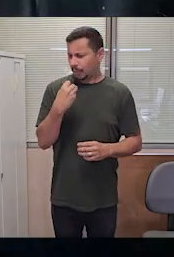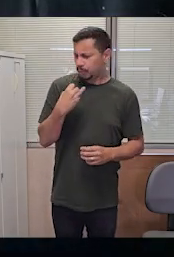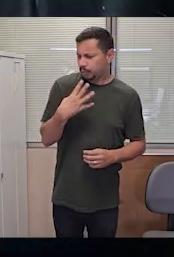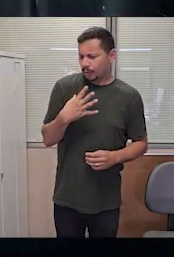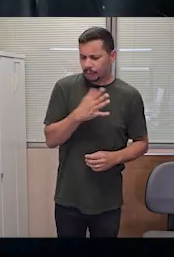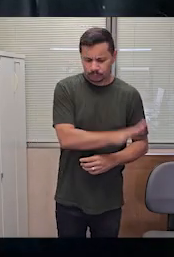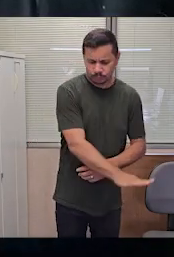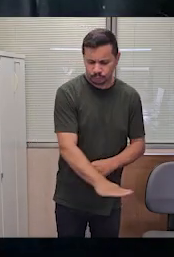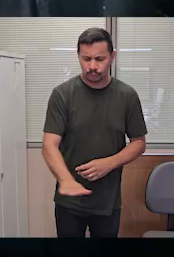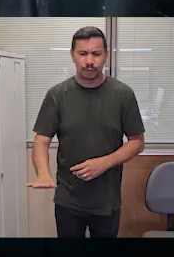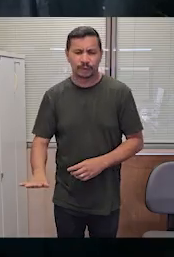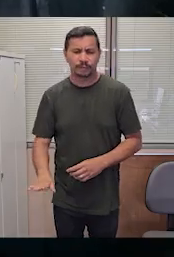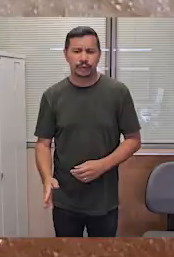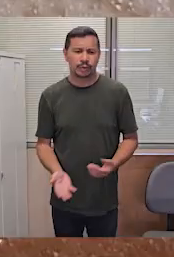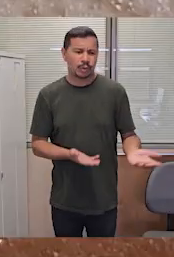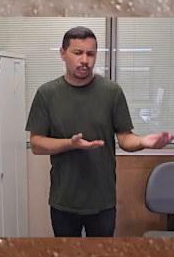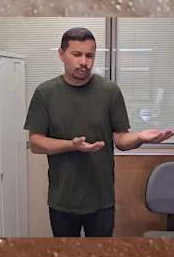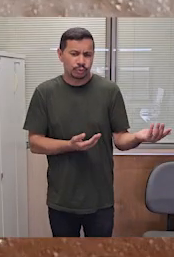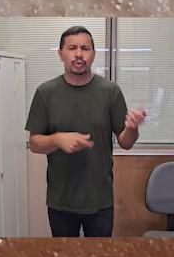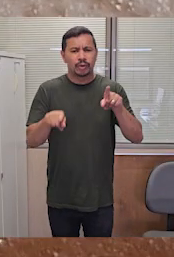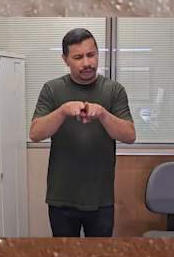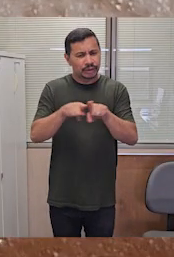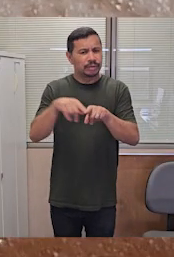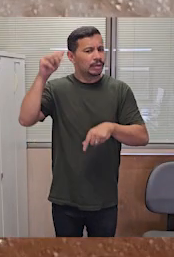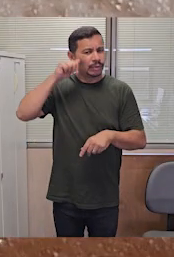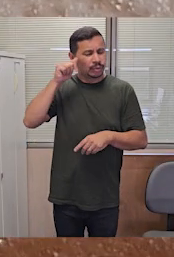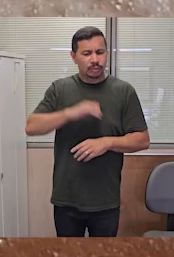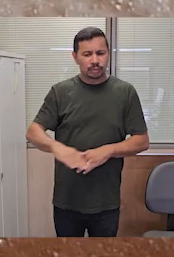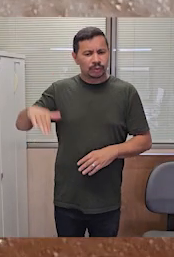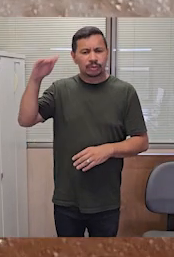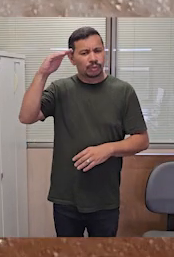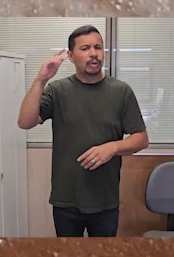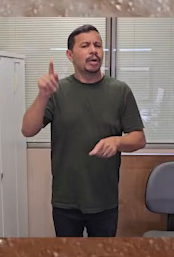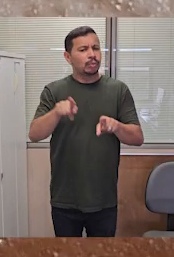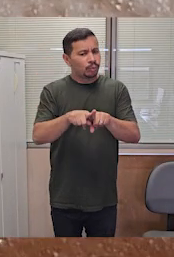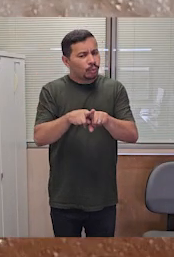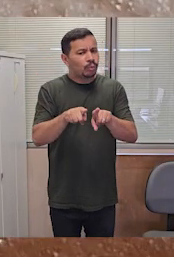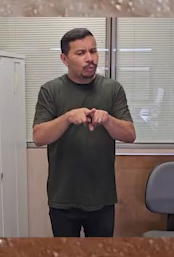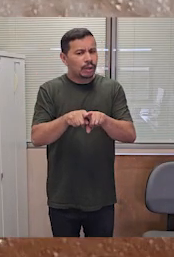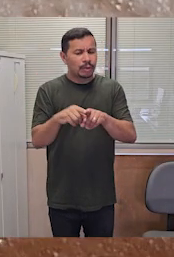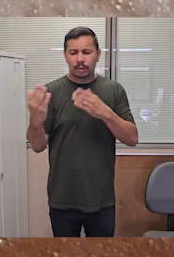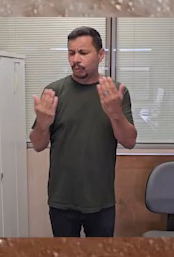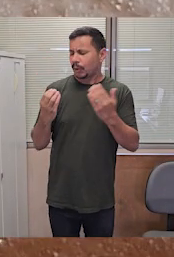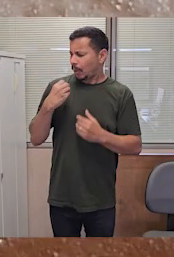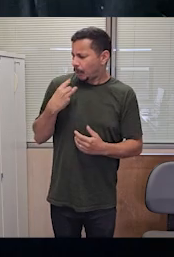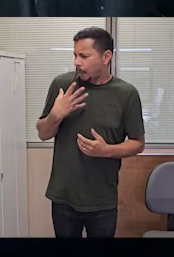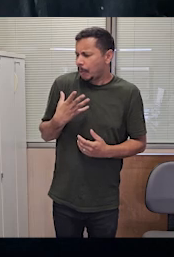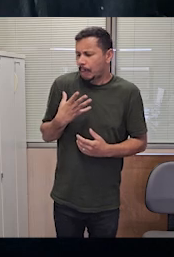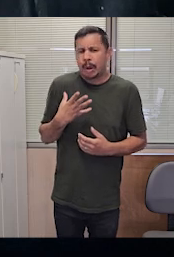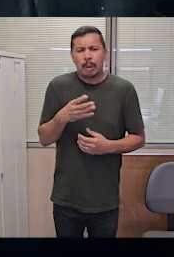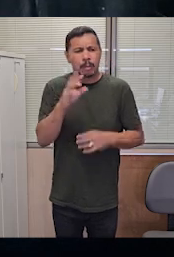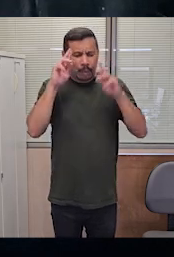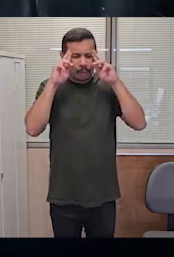bem com uma criança, com adolescente e com velhos. E quanto também